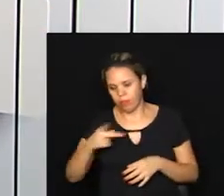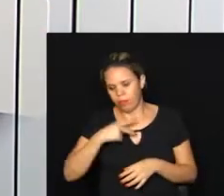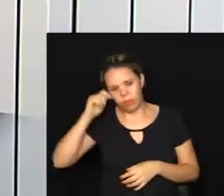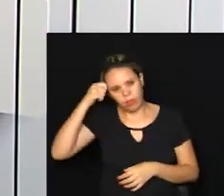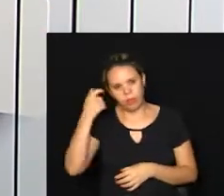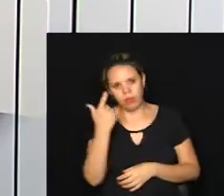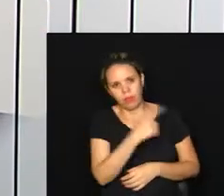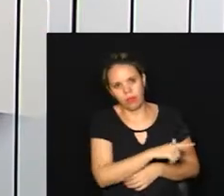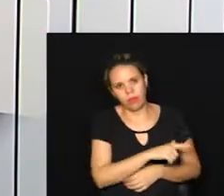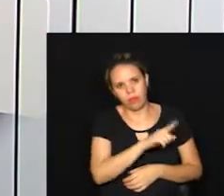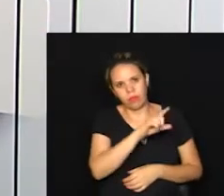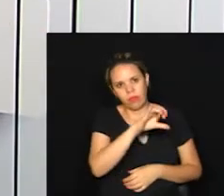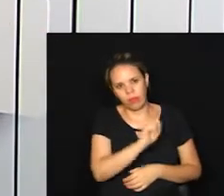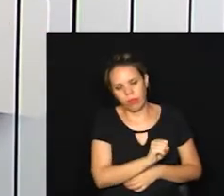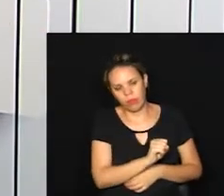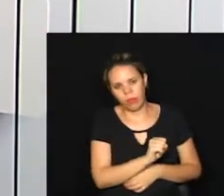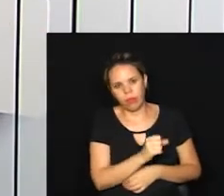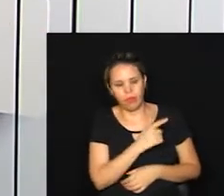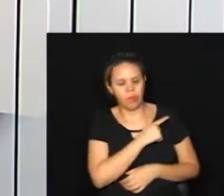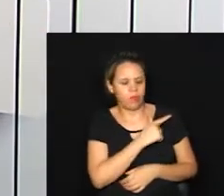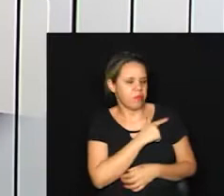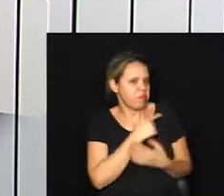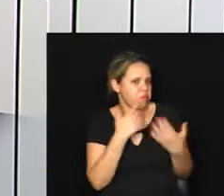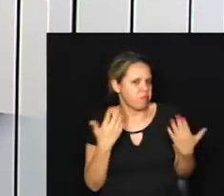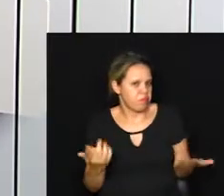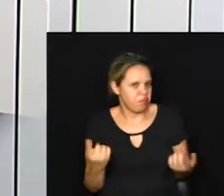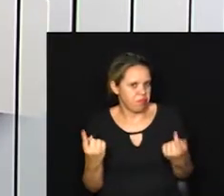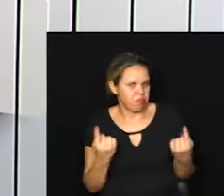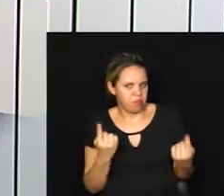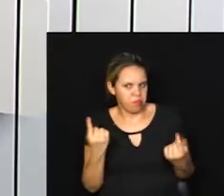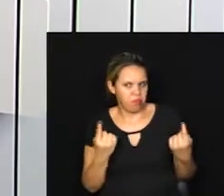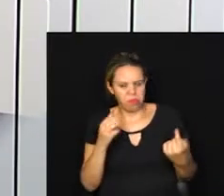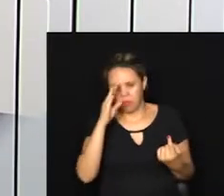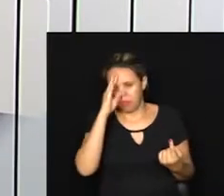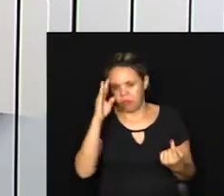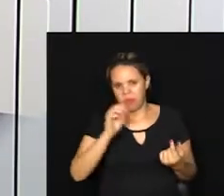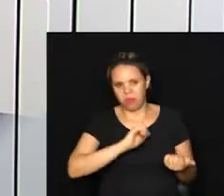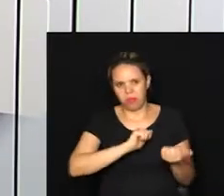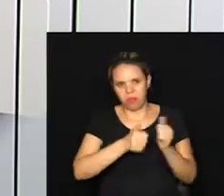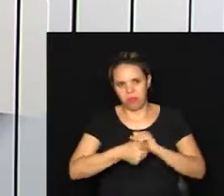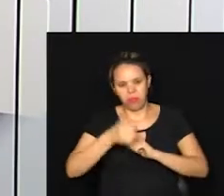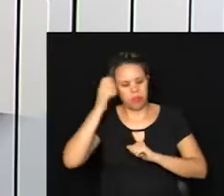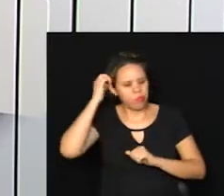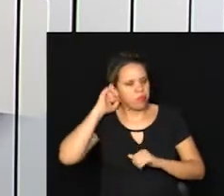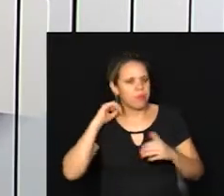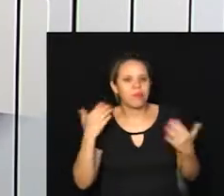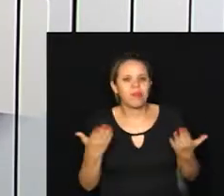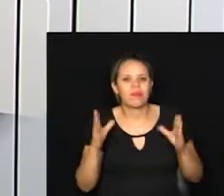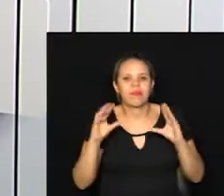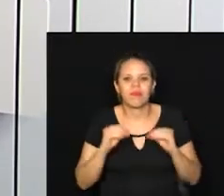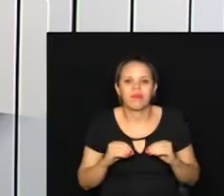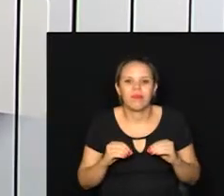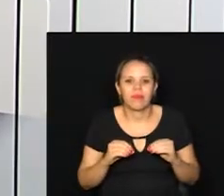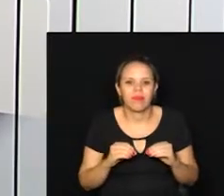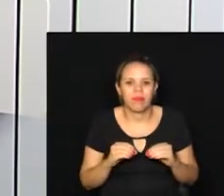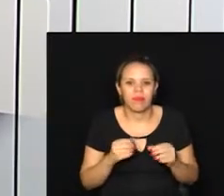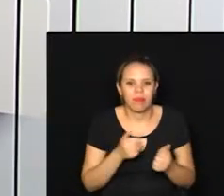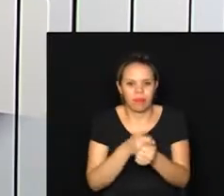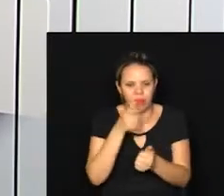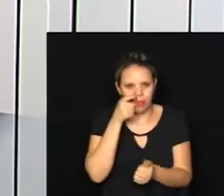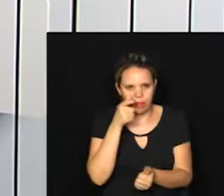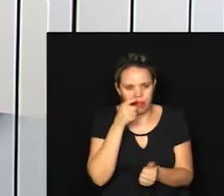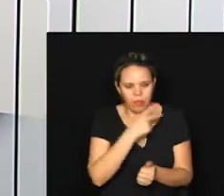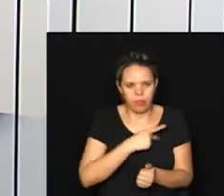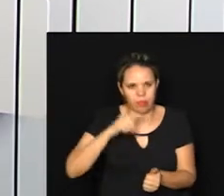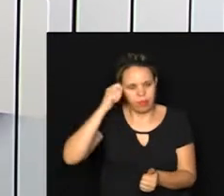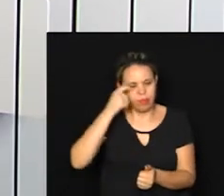do outro, o Lucas Crispim do Guarani. São os 2 principais atletas aí. E hoje à noite a gente vai acompanhar a